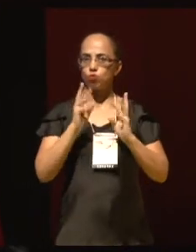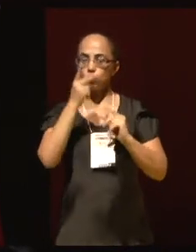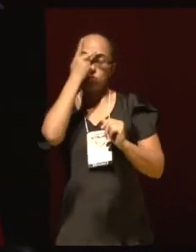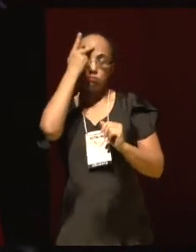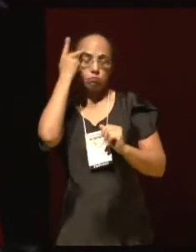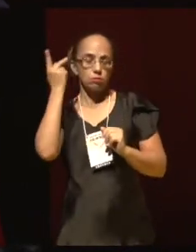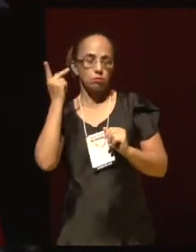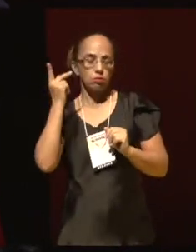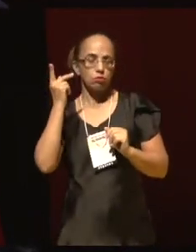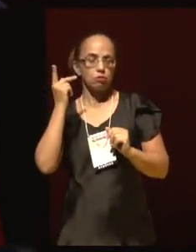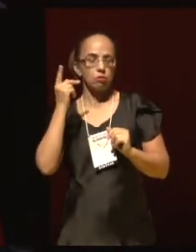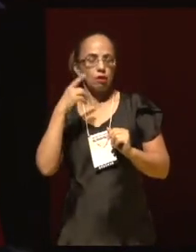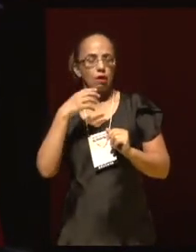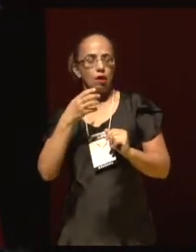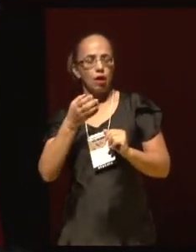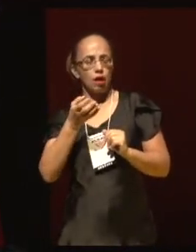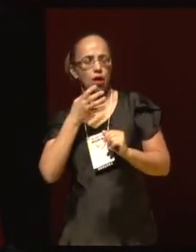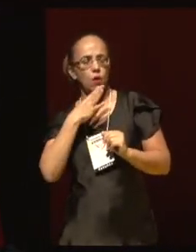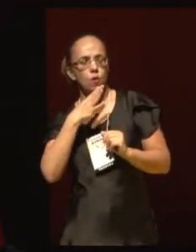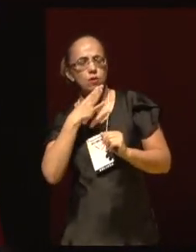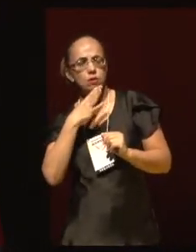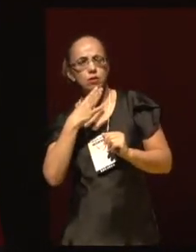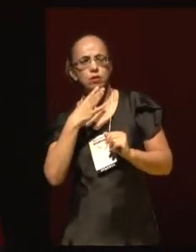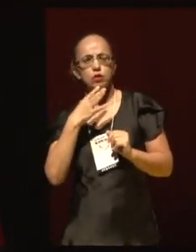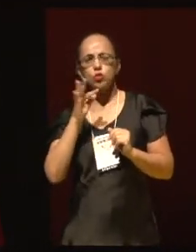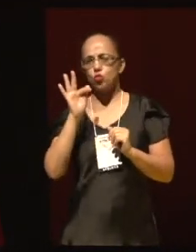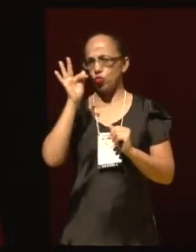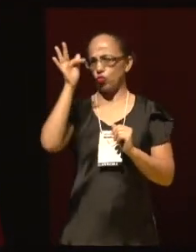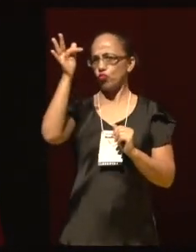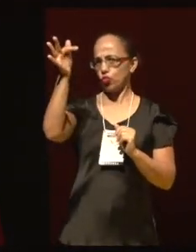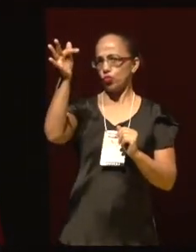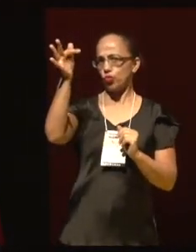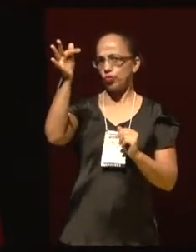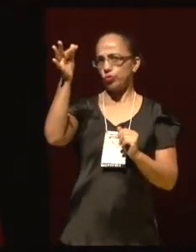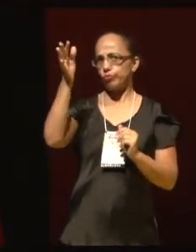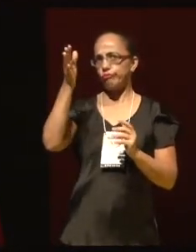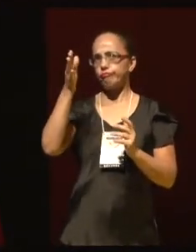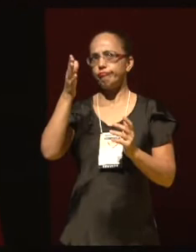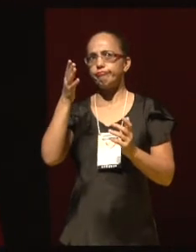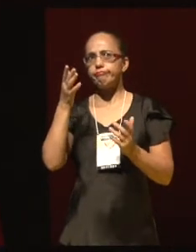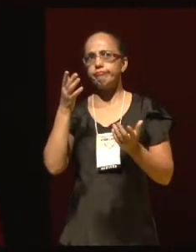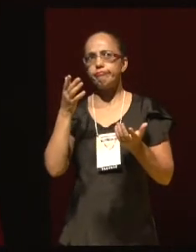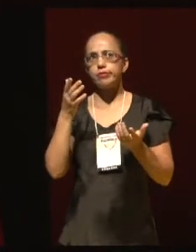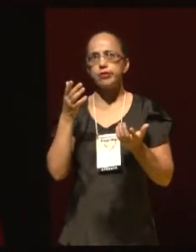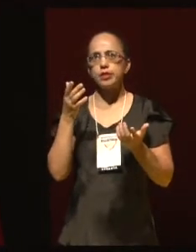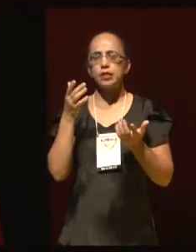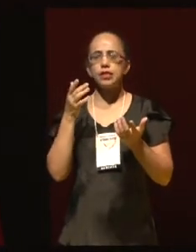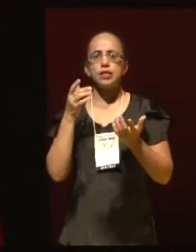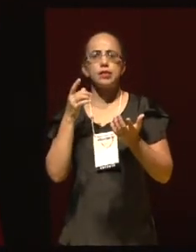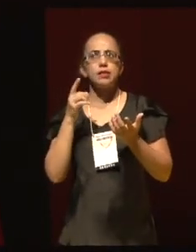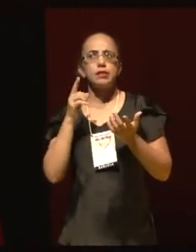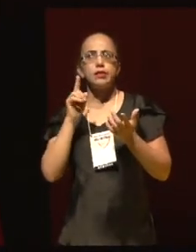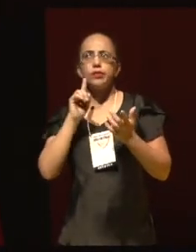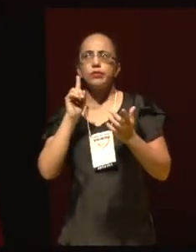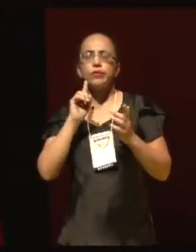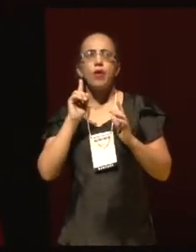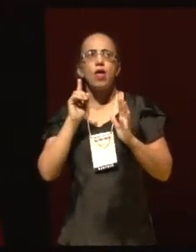pessoa que quer conhecer o futuro, e não falo de um futuro